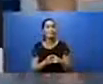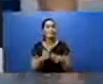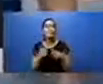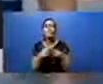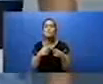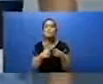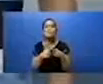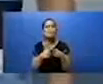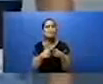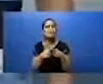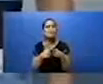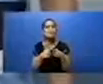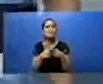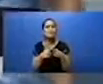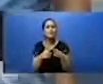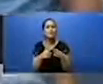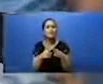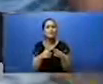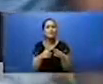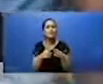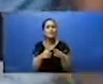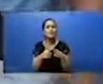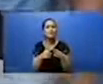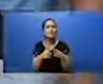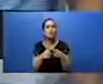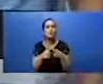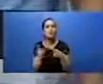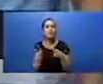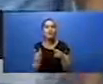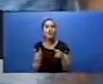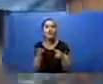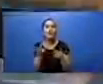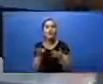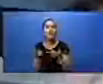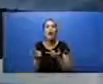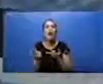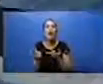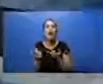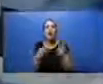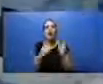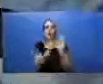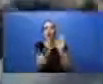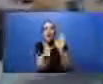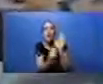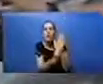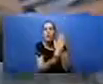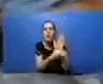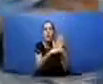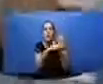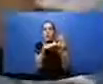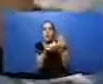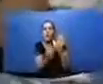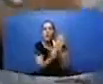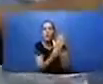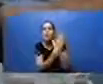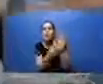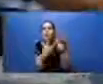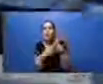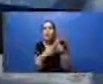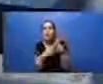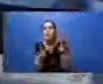eu coloquei em denominadores iguais? Para enxergar